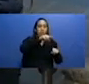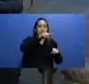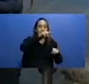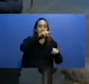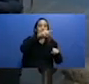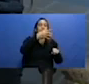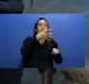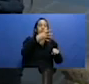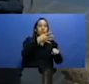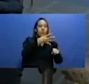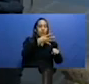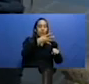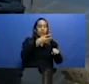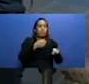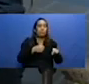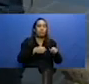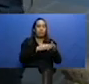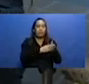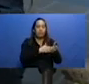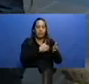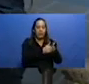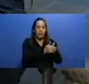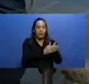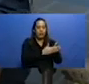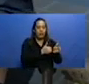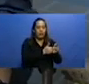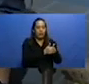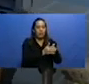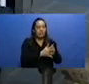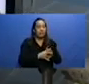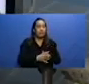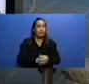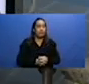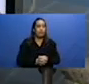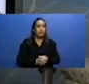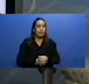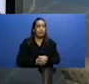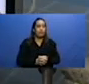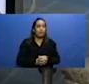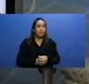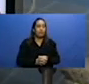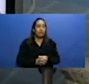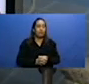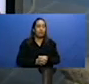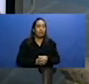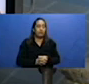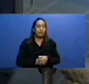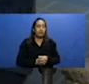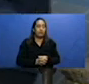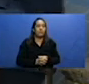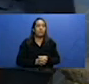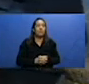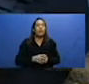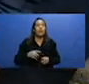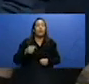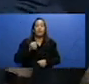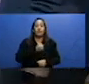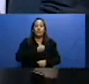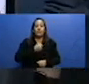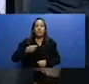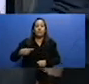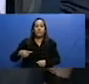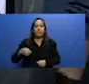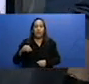Venho no 9, subo a minha coluna até o 4. Para dar 10 no